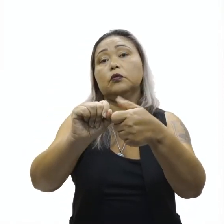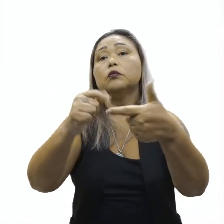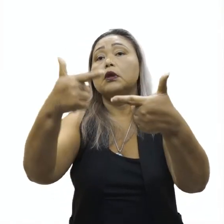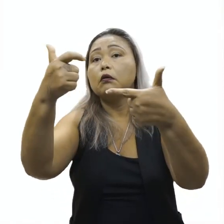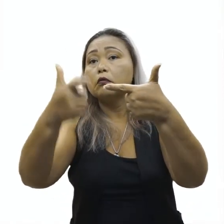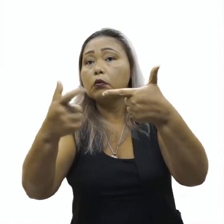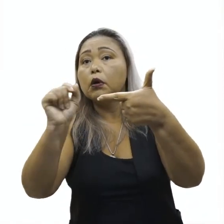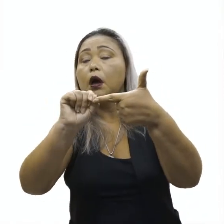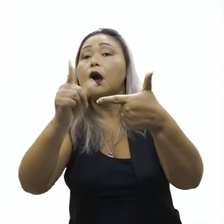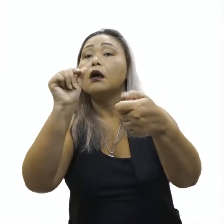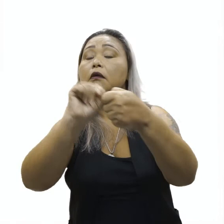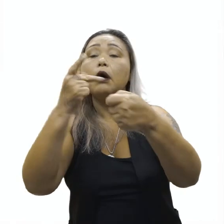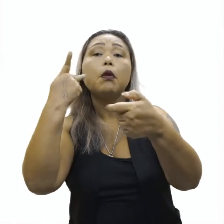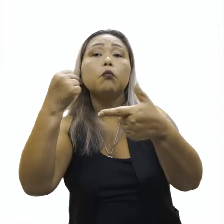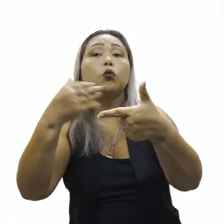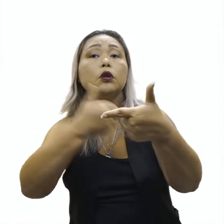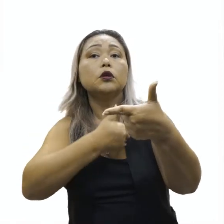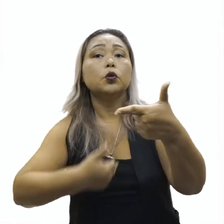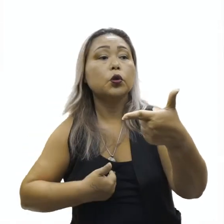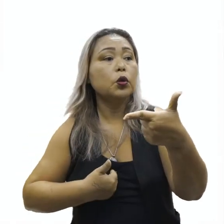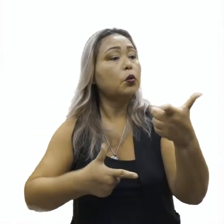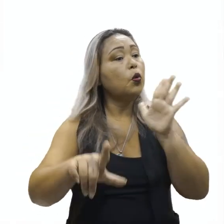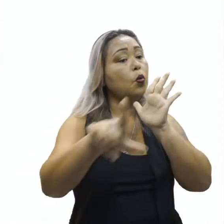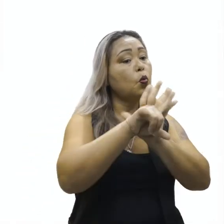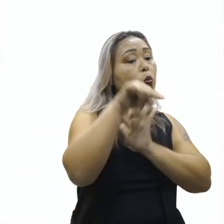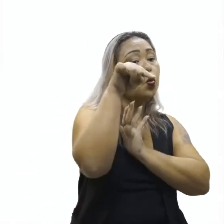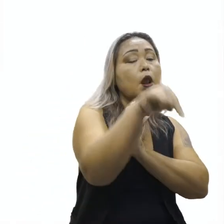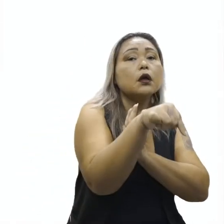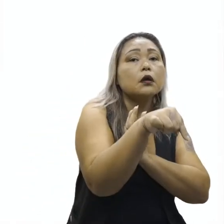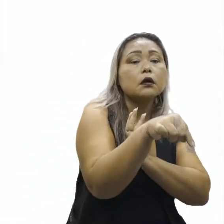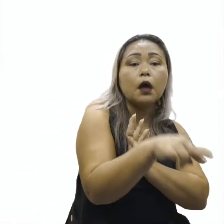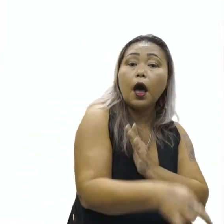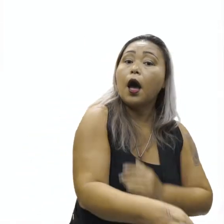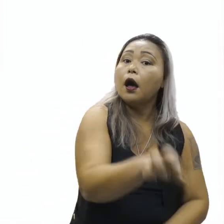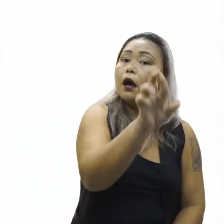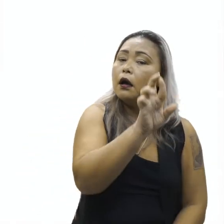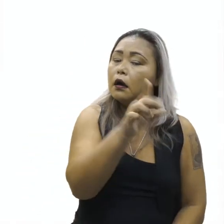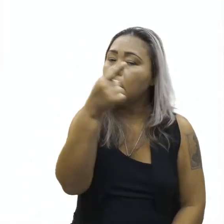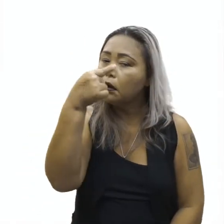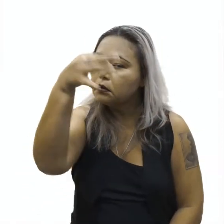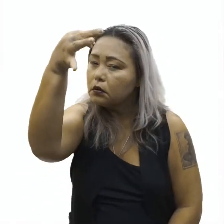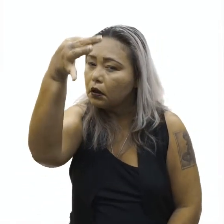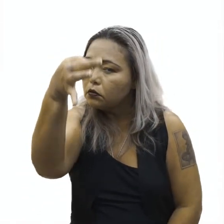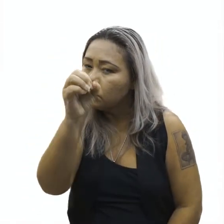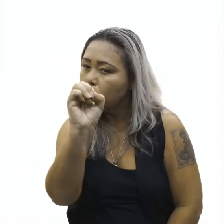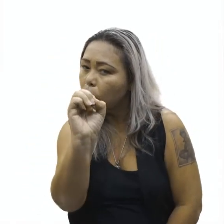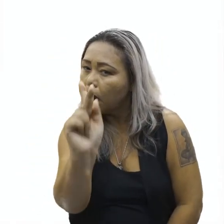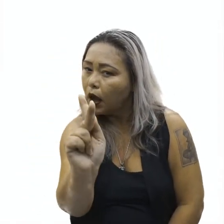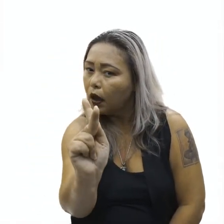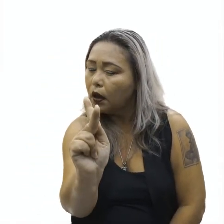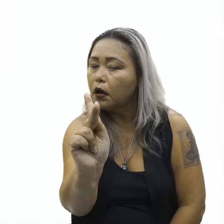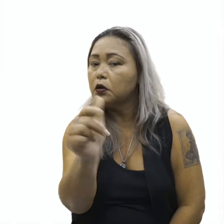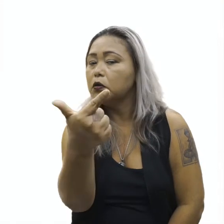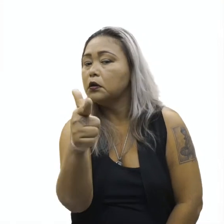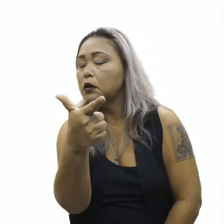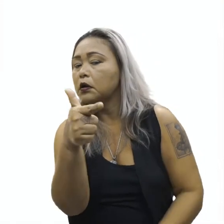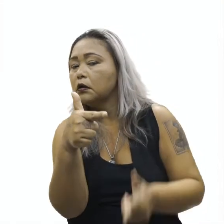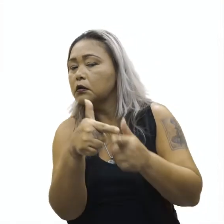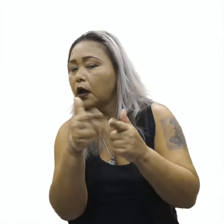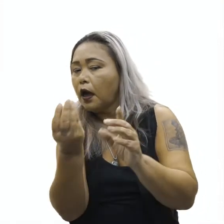política pública, o legislativo fiscaliza se está tudo ok, se não está tendo desvio